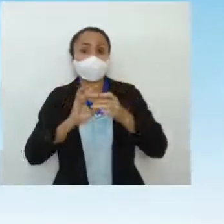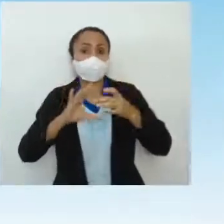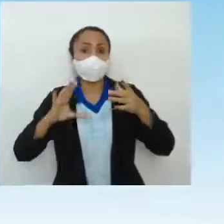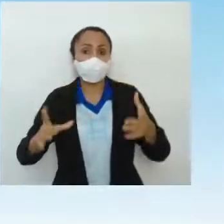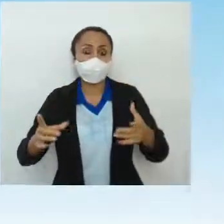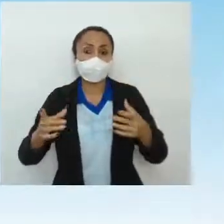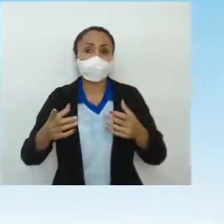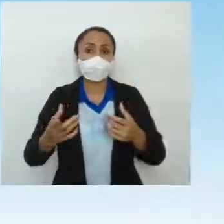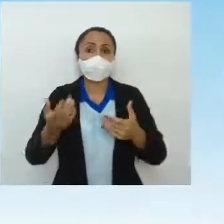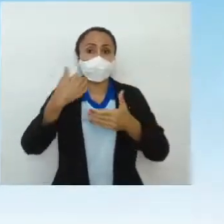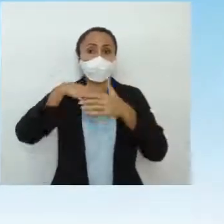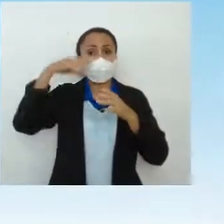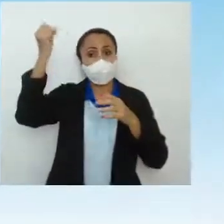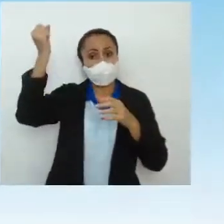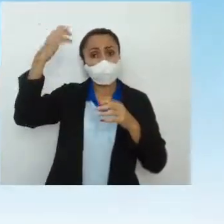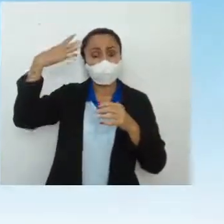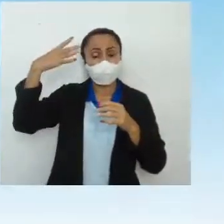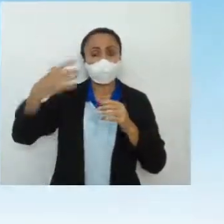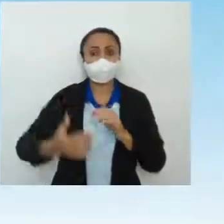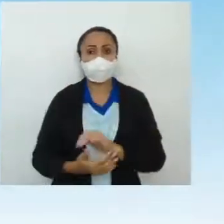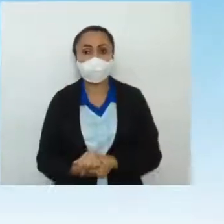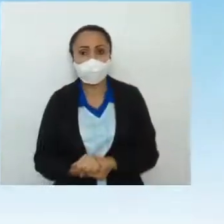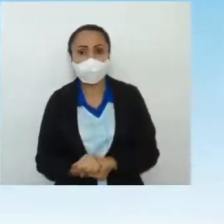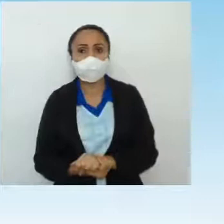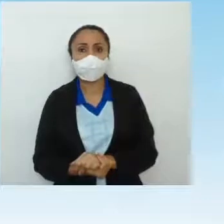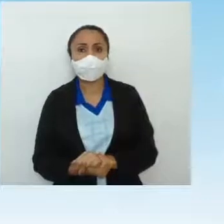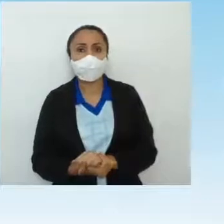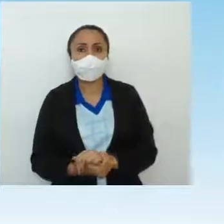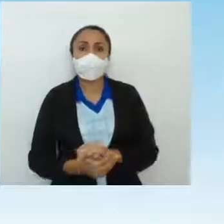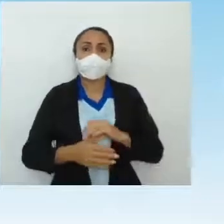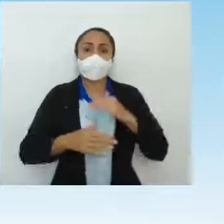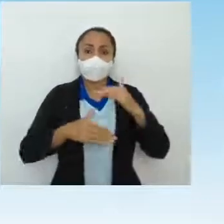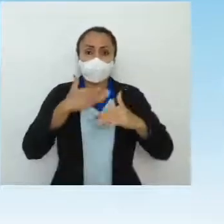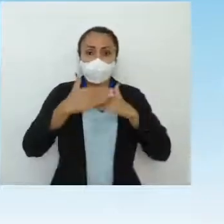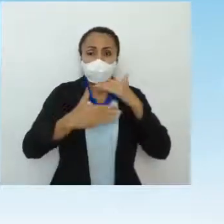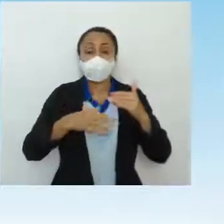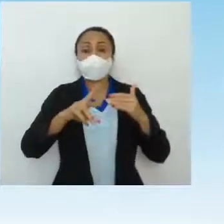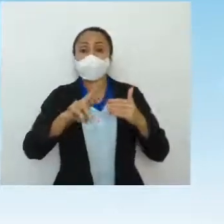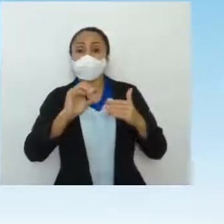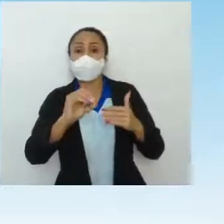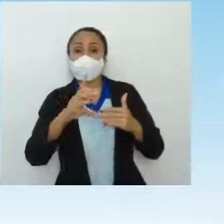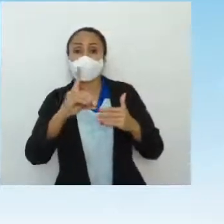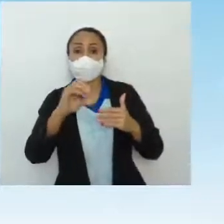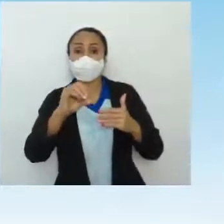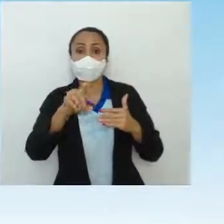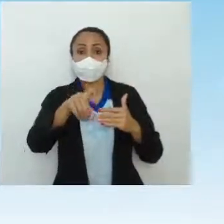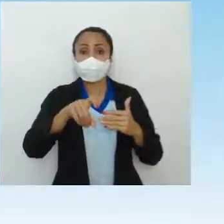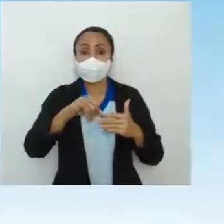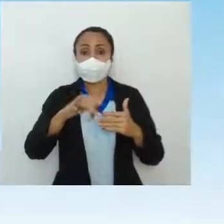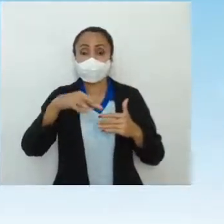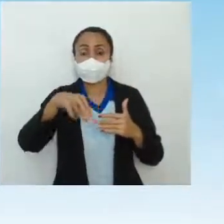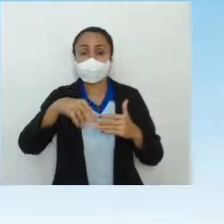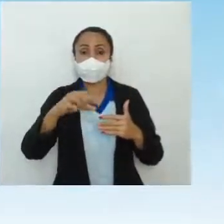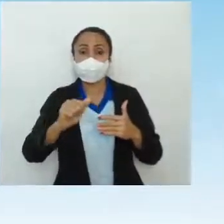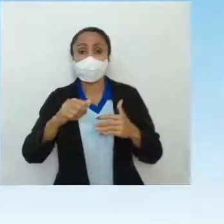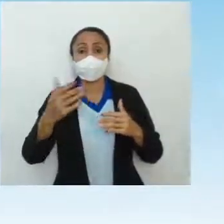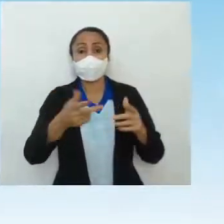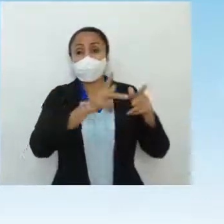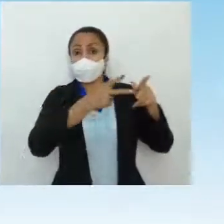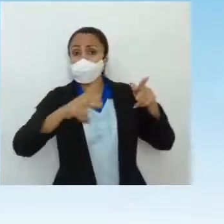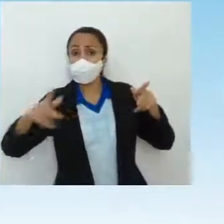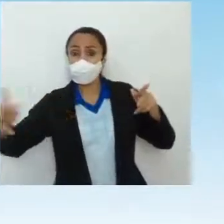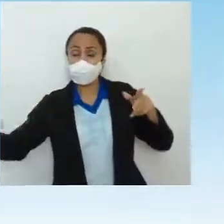quantidade, regeneração da rodopsina, que é uma proteína que é responsável pela